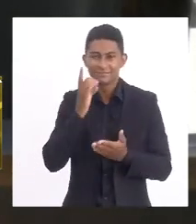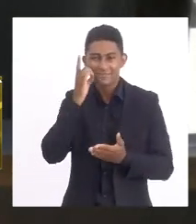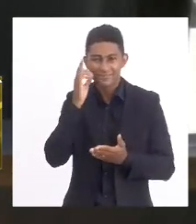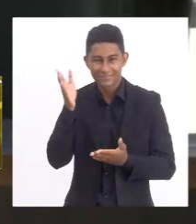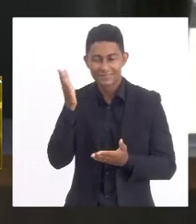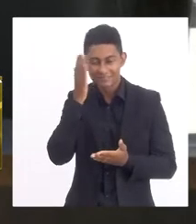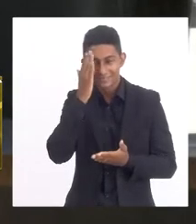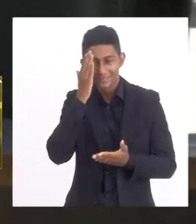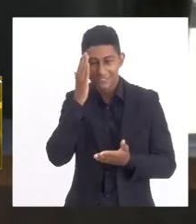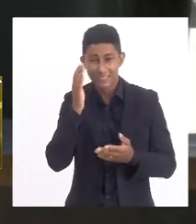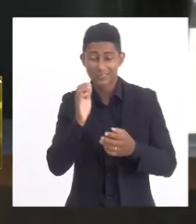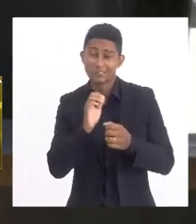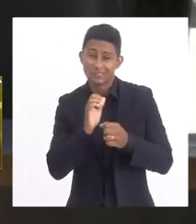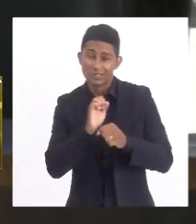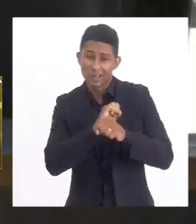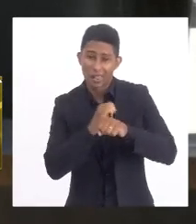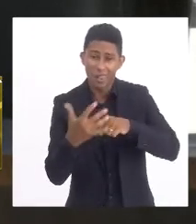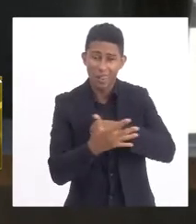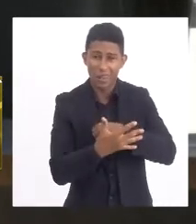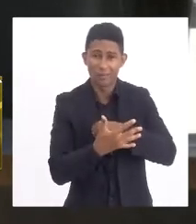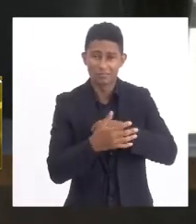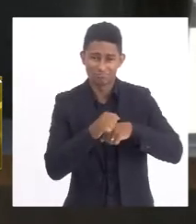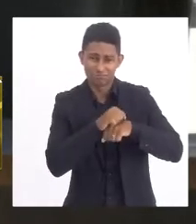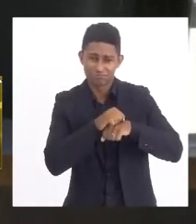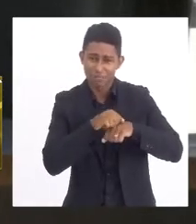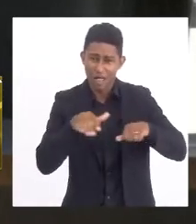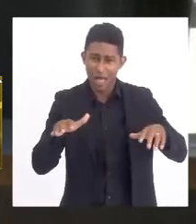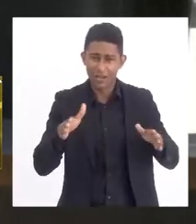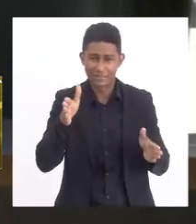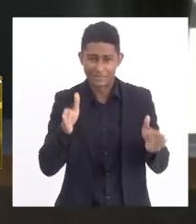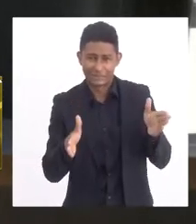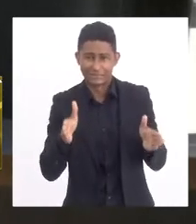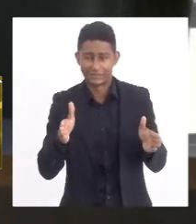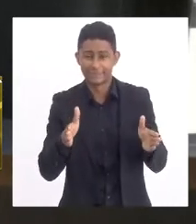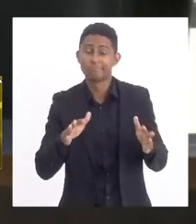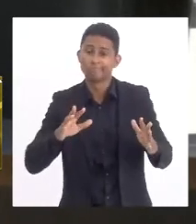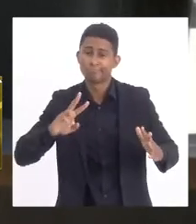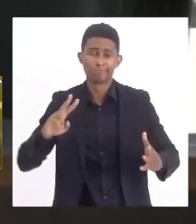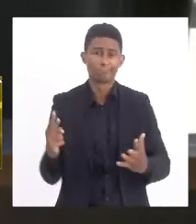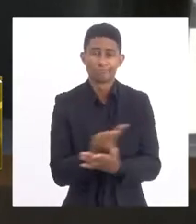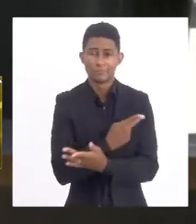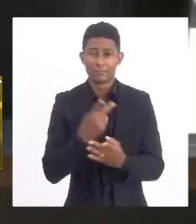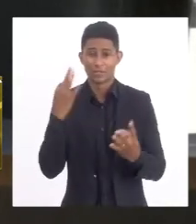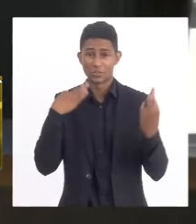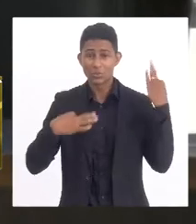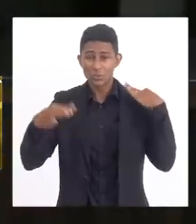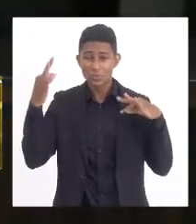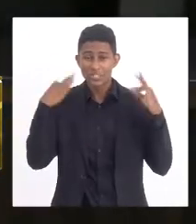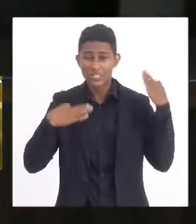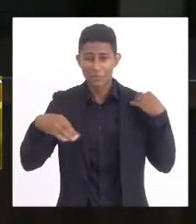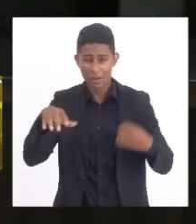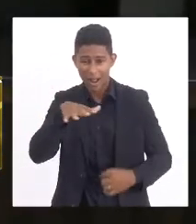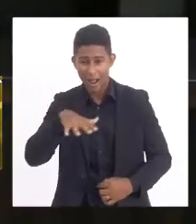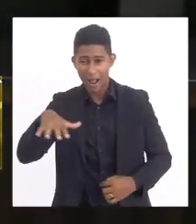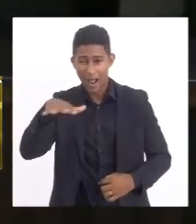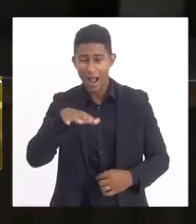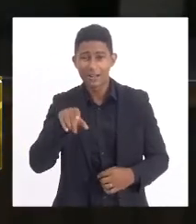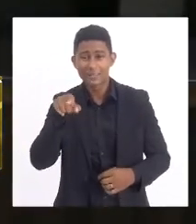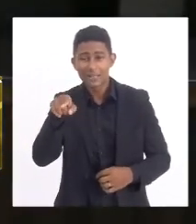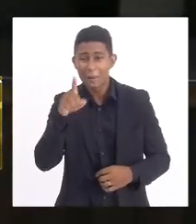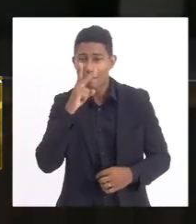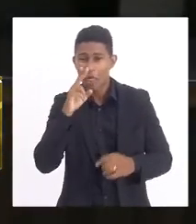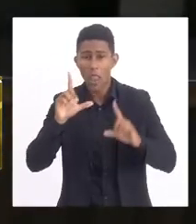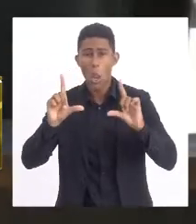momento da pandemia e esse momento que o turismo ele sofreu um dos primeiros a ser